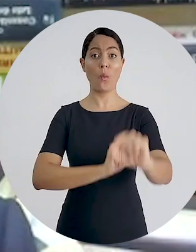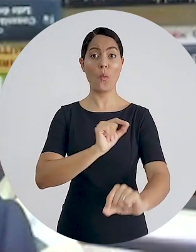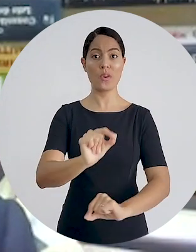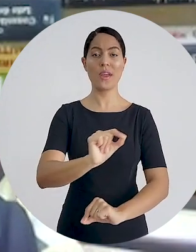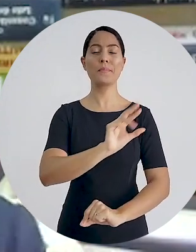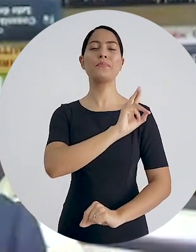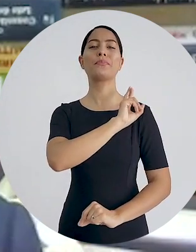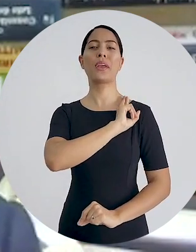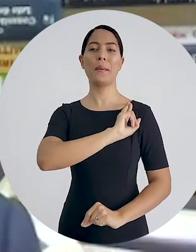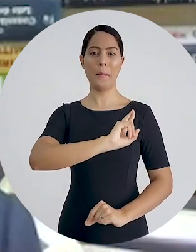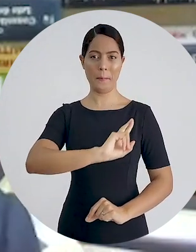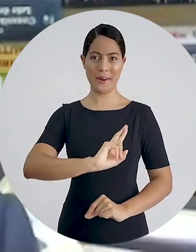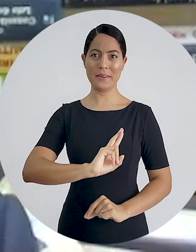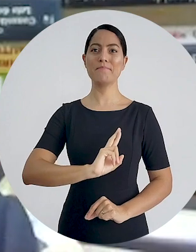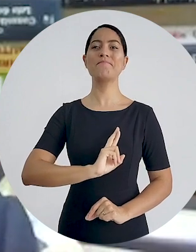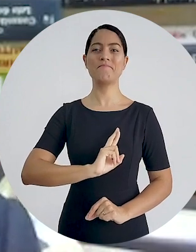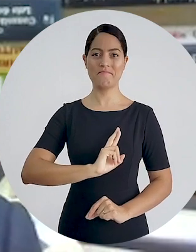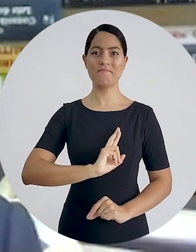regime republicano